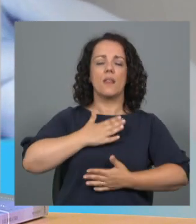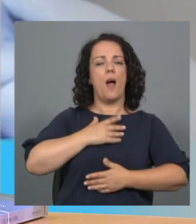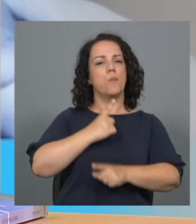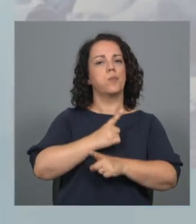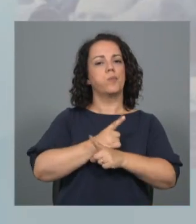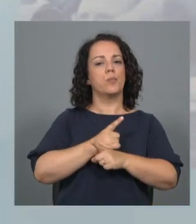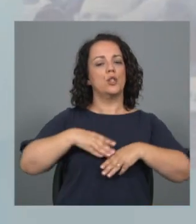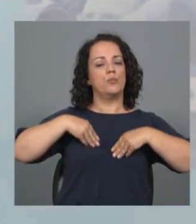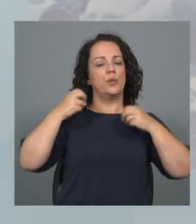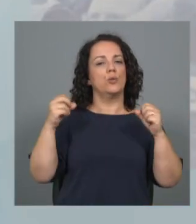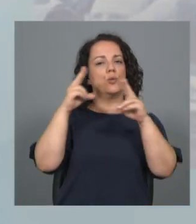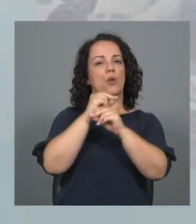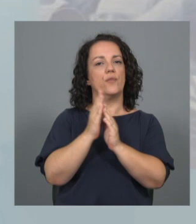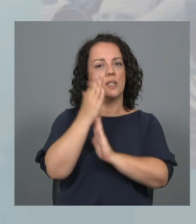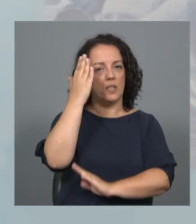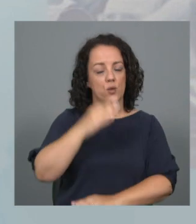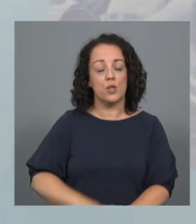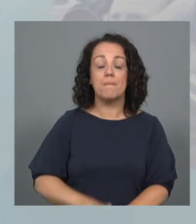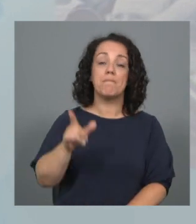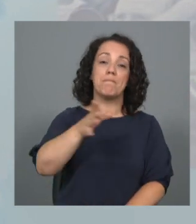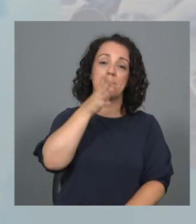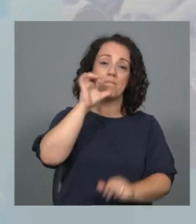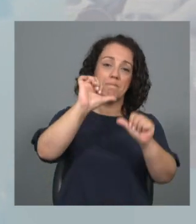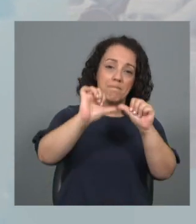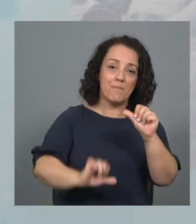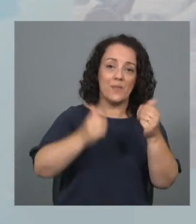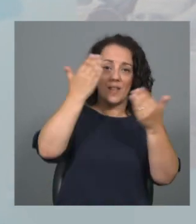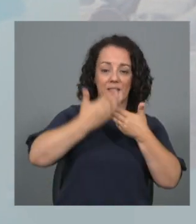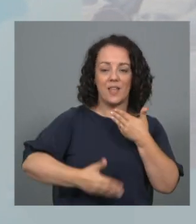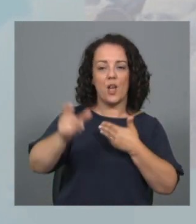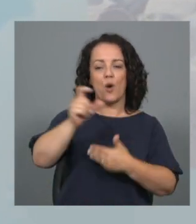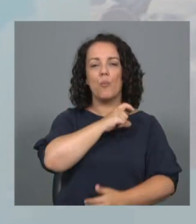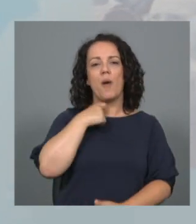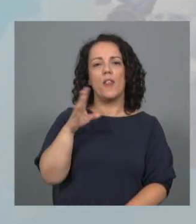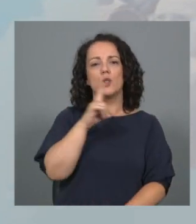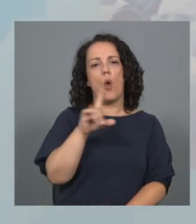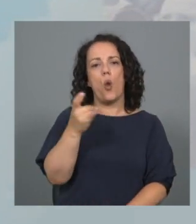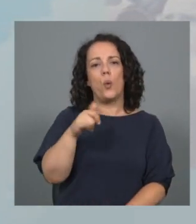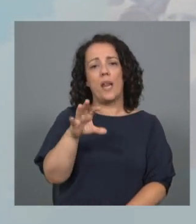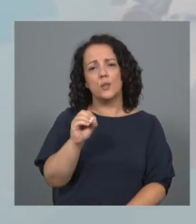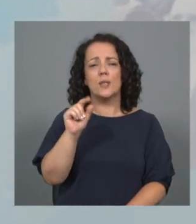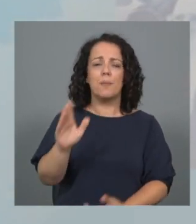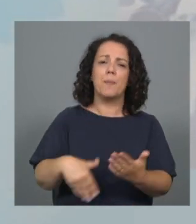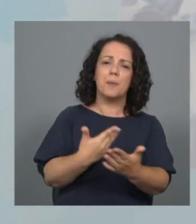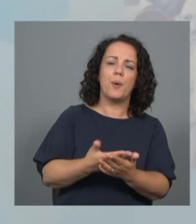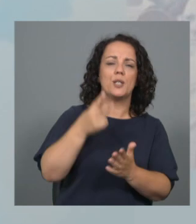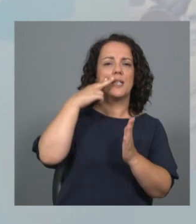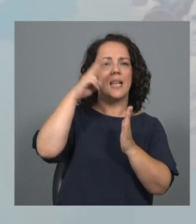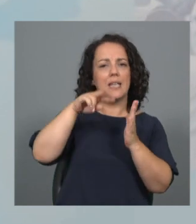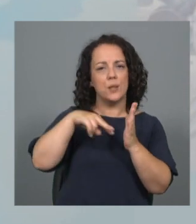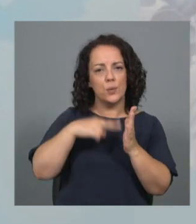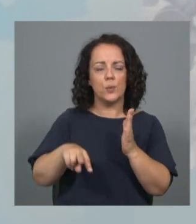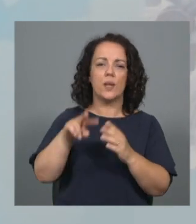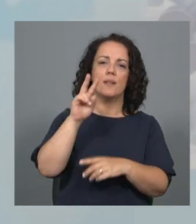Deus. Mensagens para estes dias que o Padre João Lourenço nos deixou hoje e também propostas de visita e de leitura